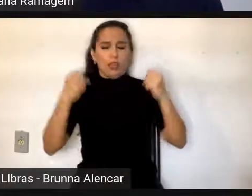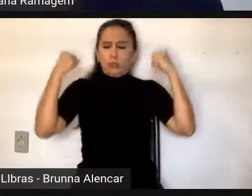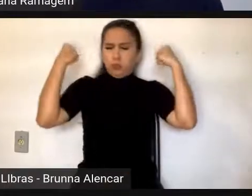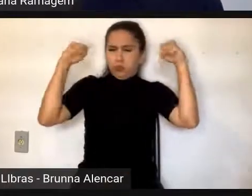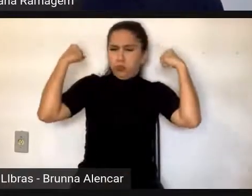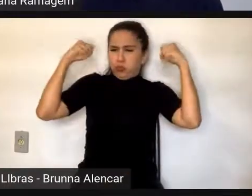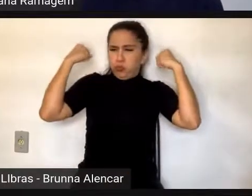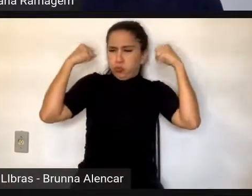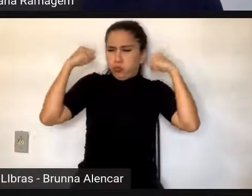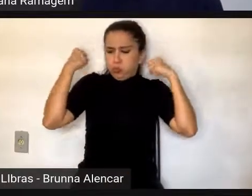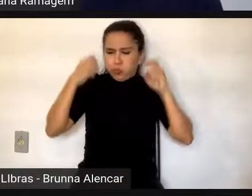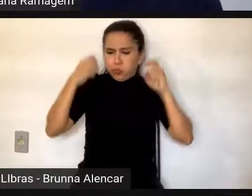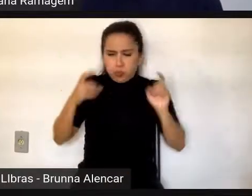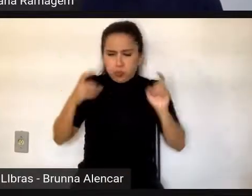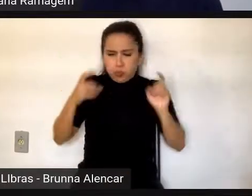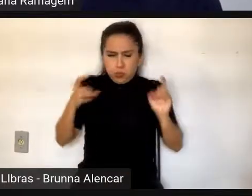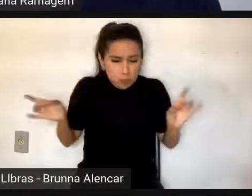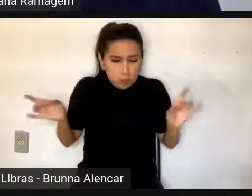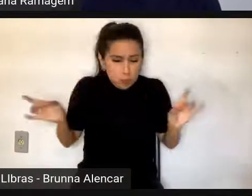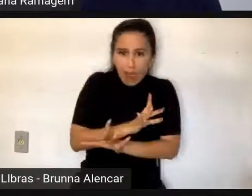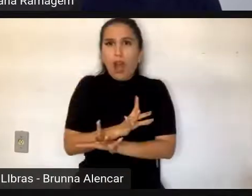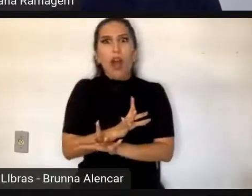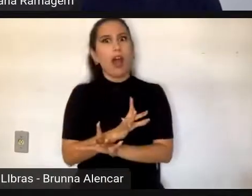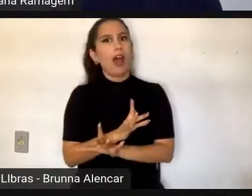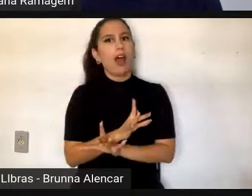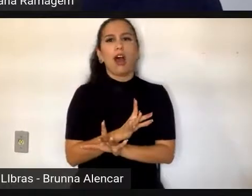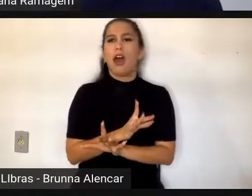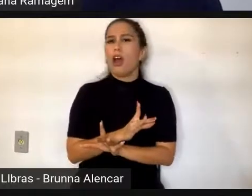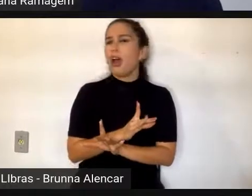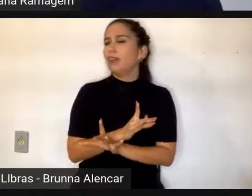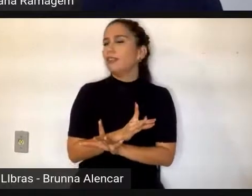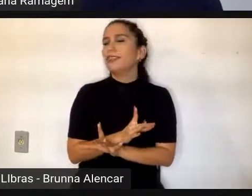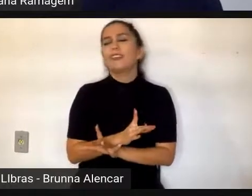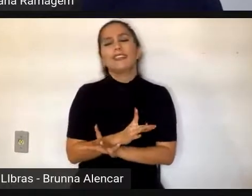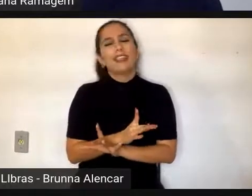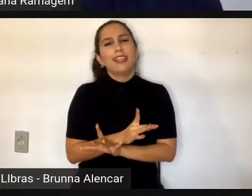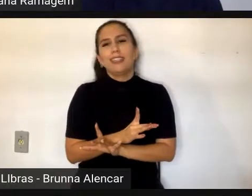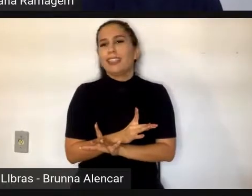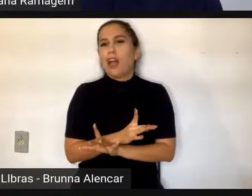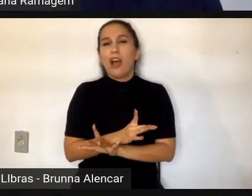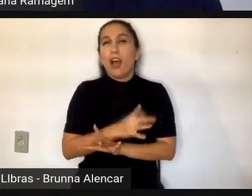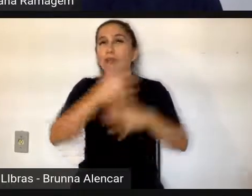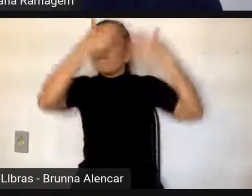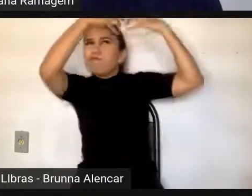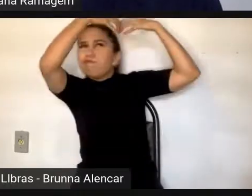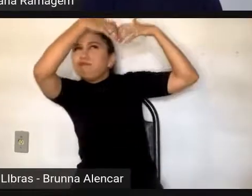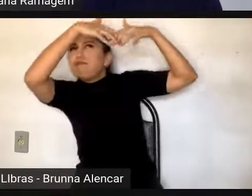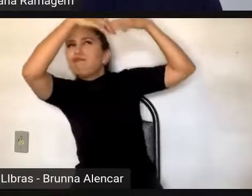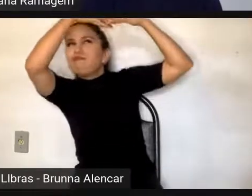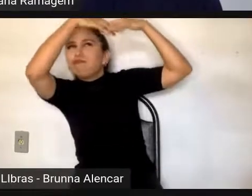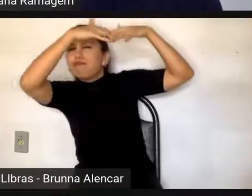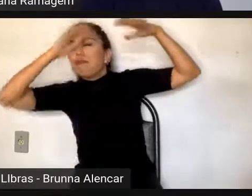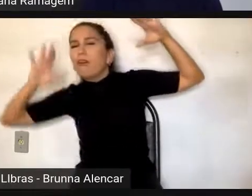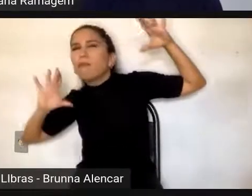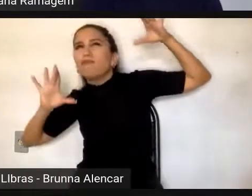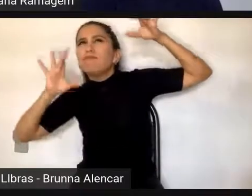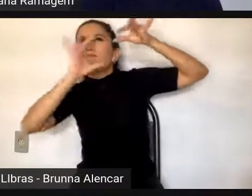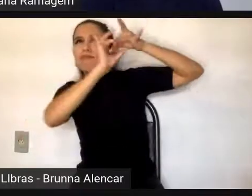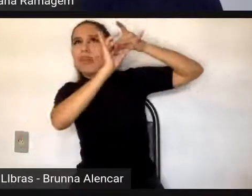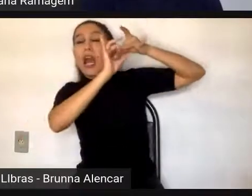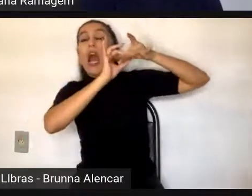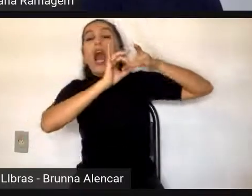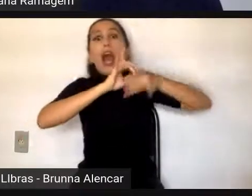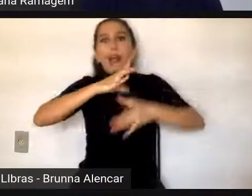quando você, principalmente, se convence de que é necessário manter o corpo